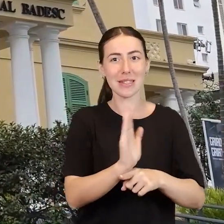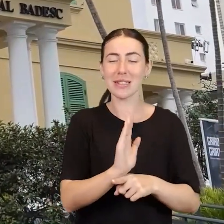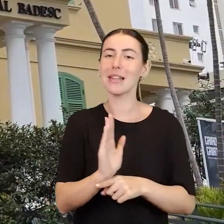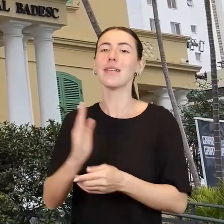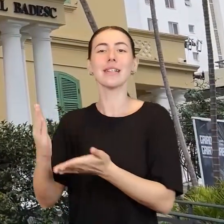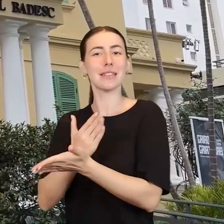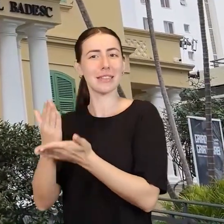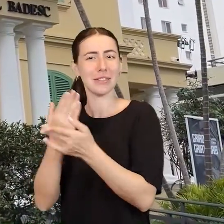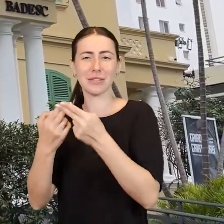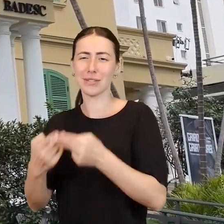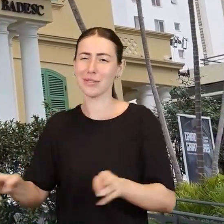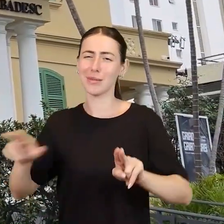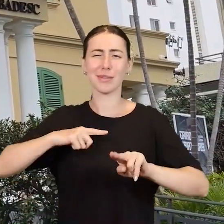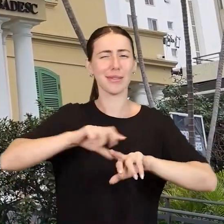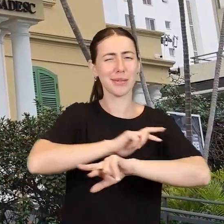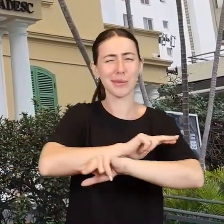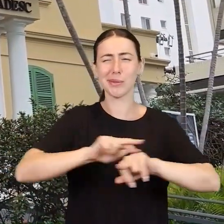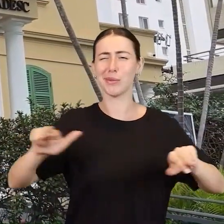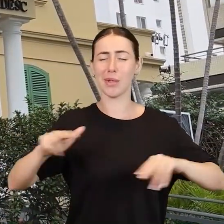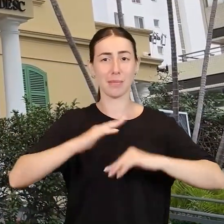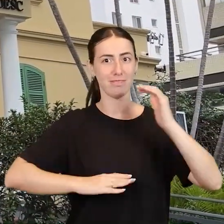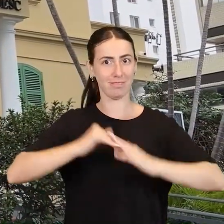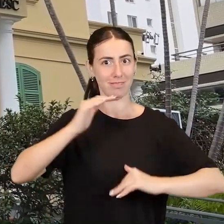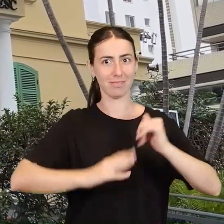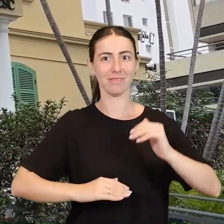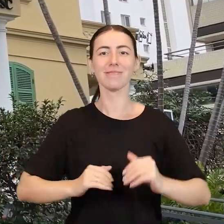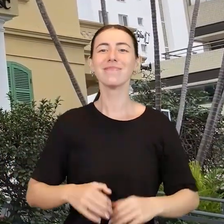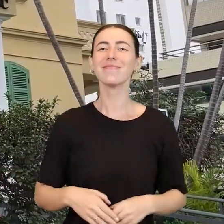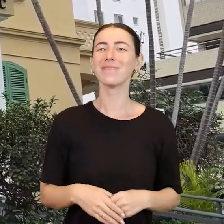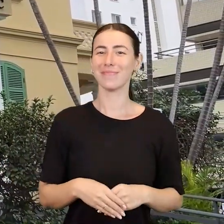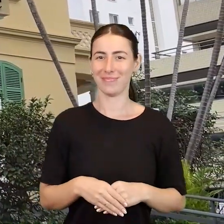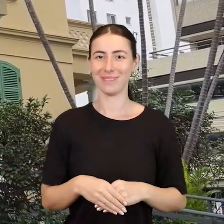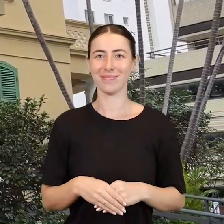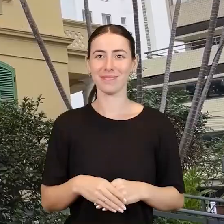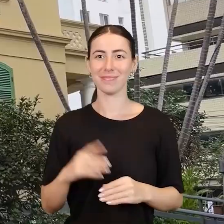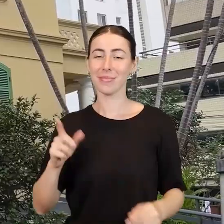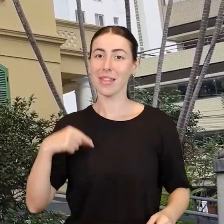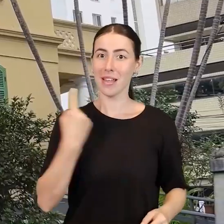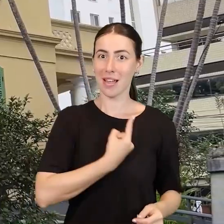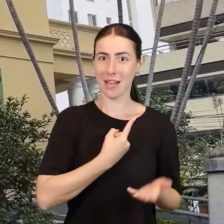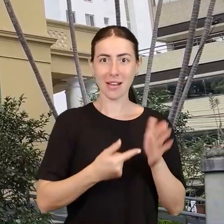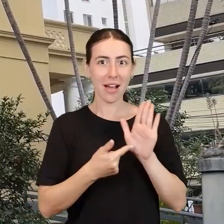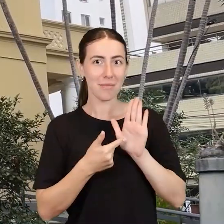de cinema, apresentações musicais, lançamento de livros, entre outras atividades.